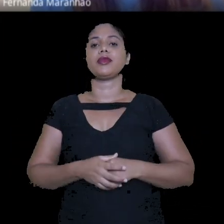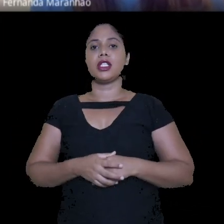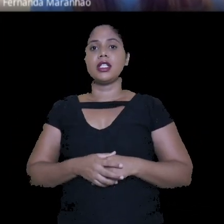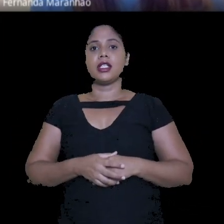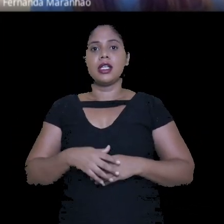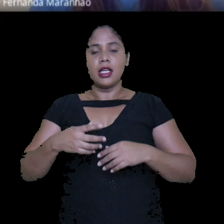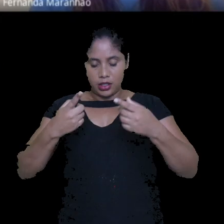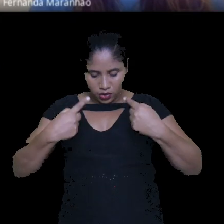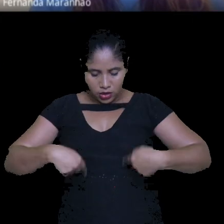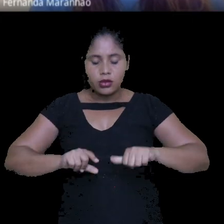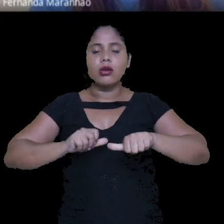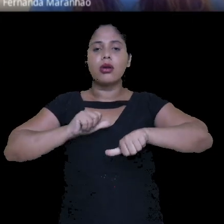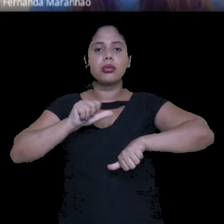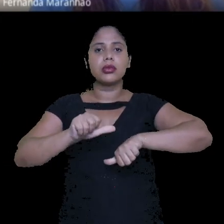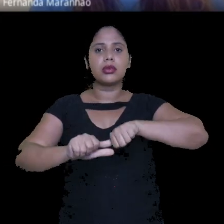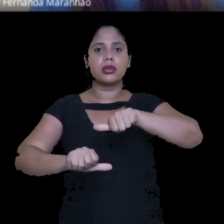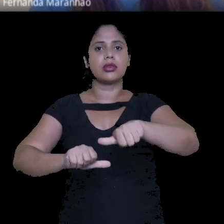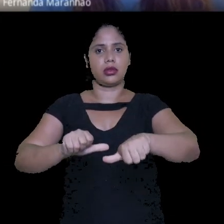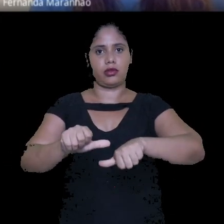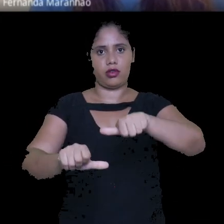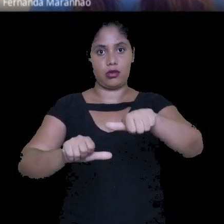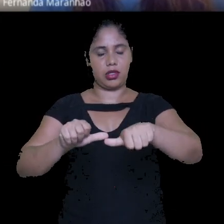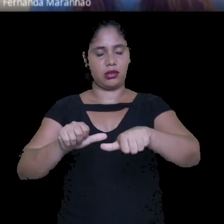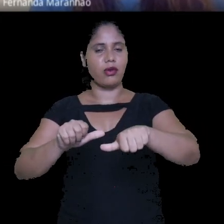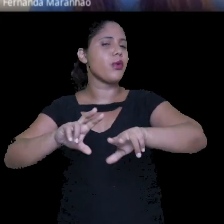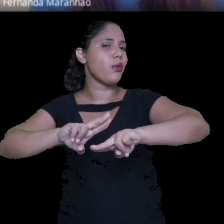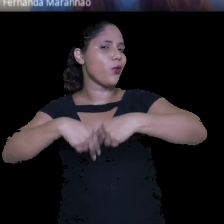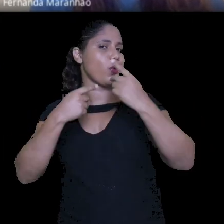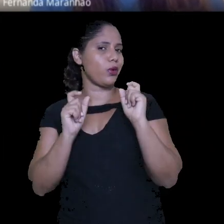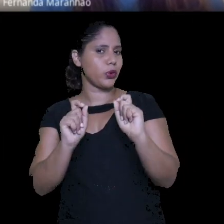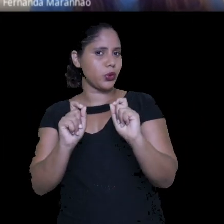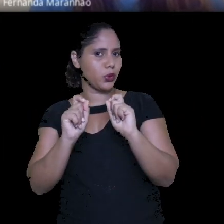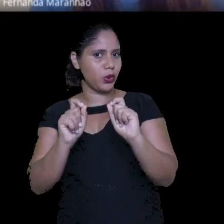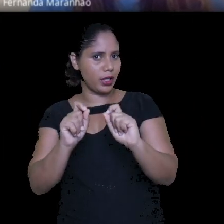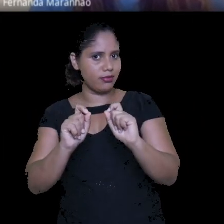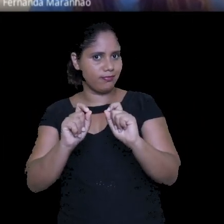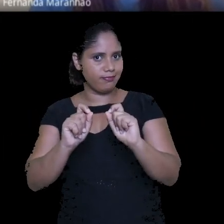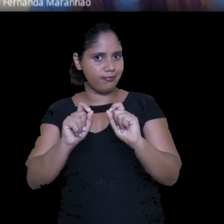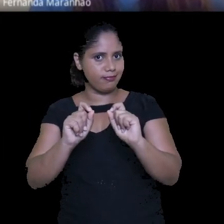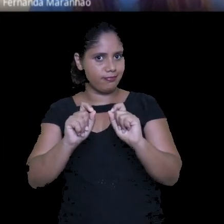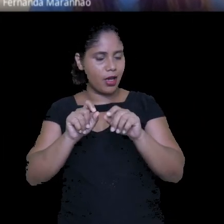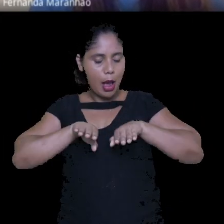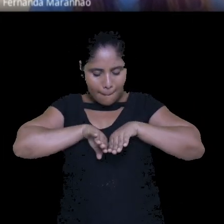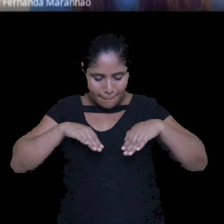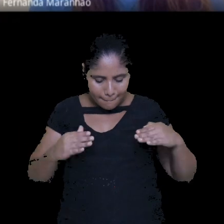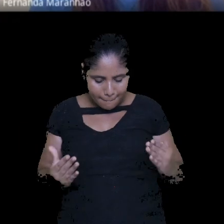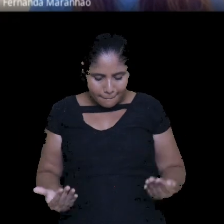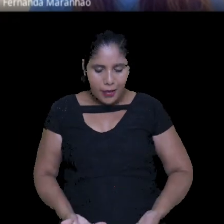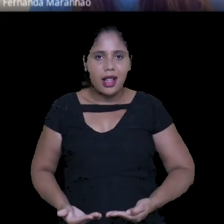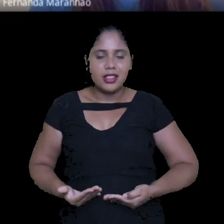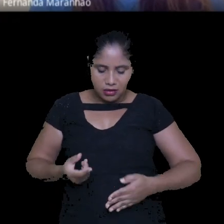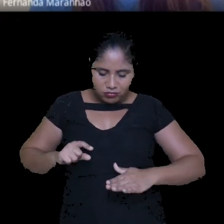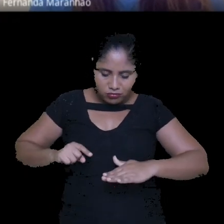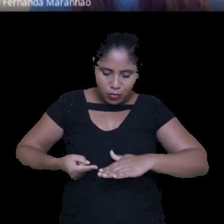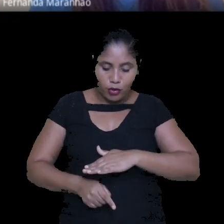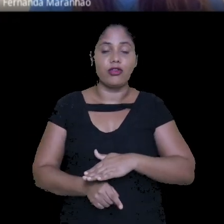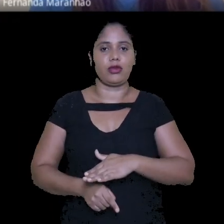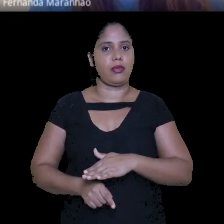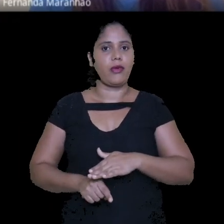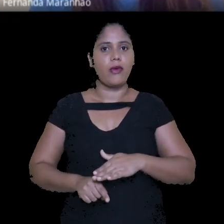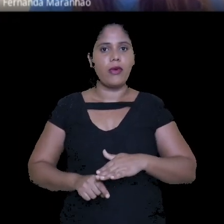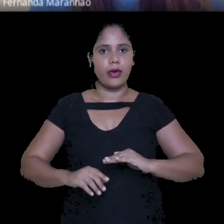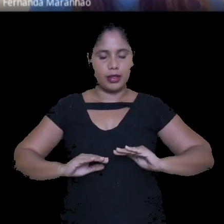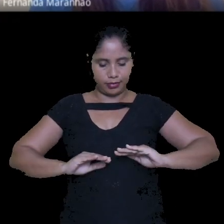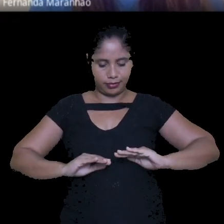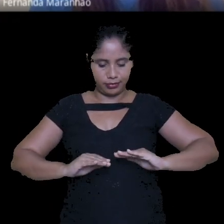seu trofoblasto começa a invadir a decídua uterina para alcançar o miométrio e poder fazer uma fístula em que a